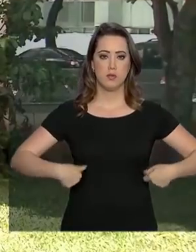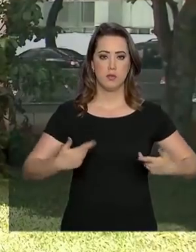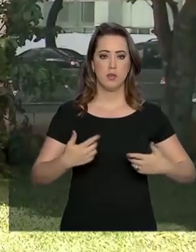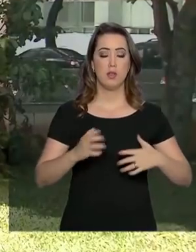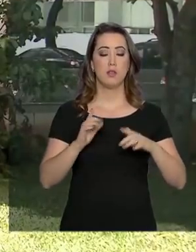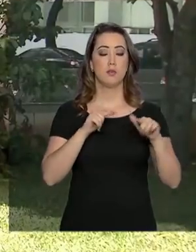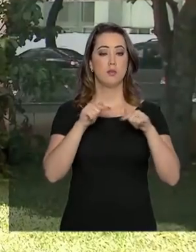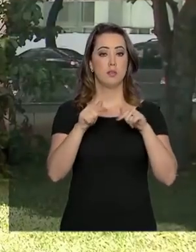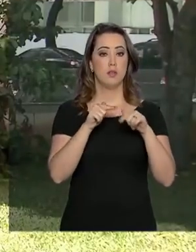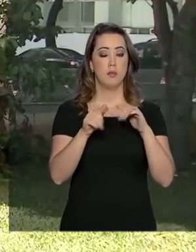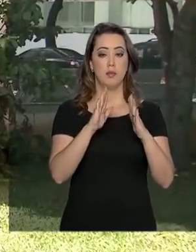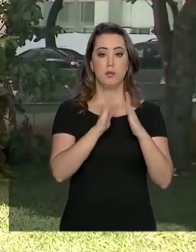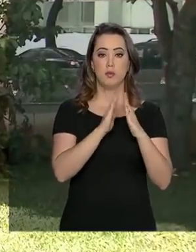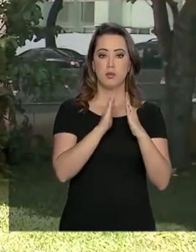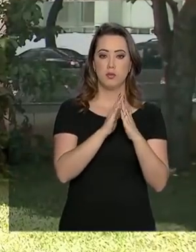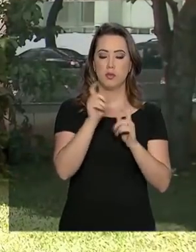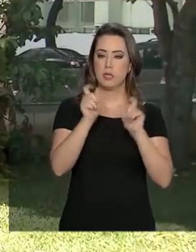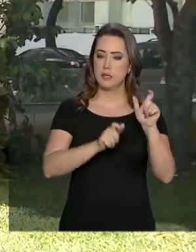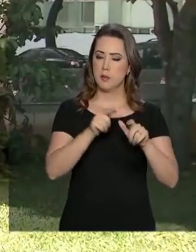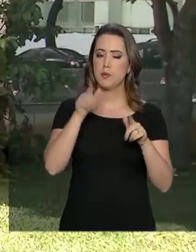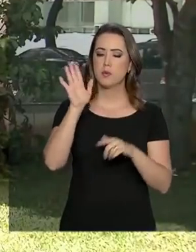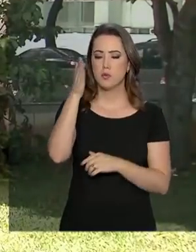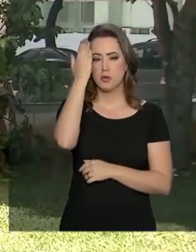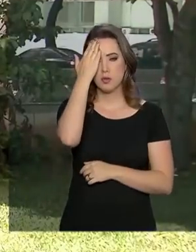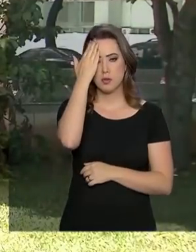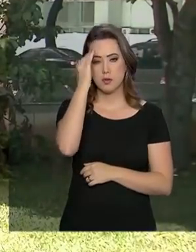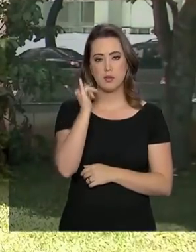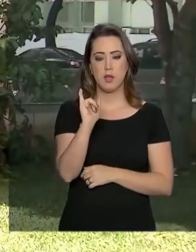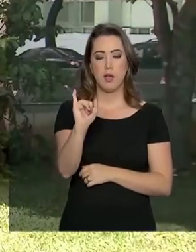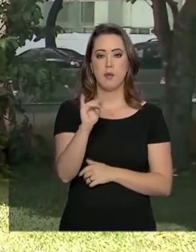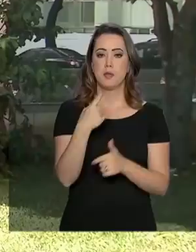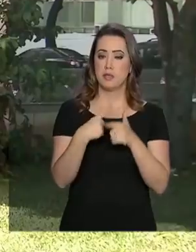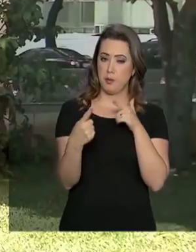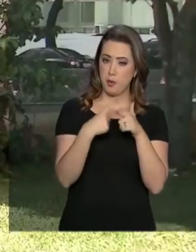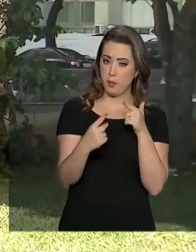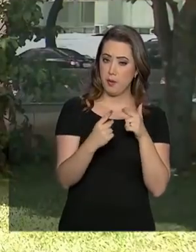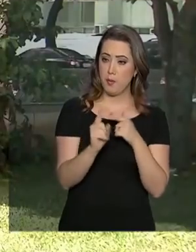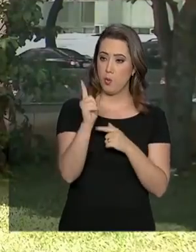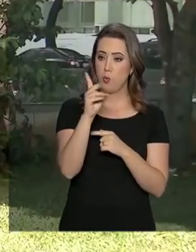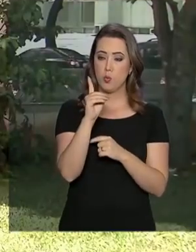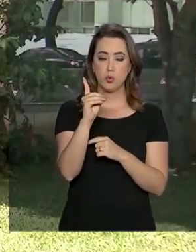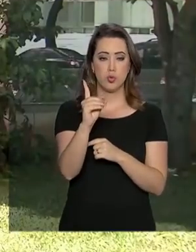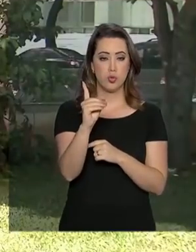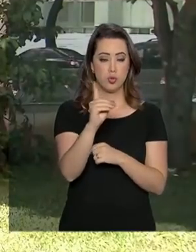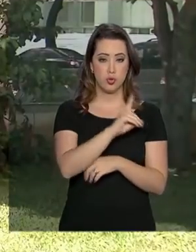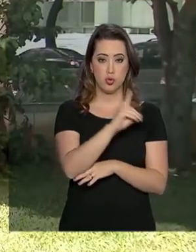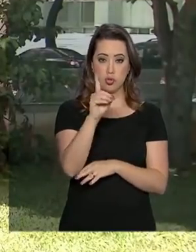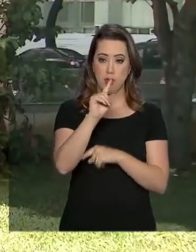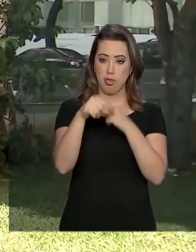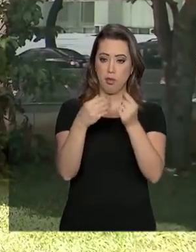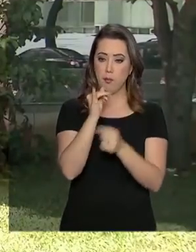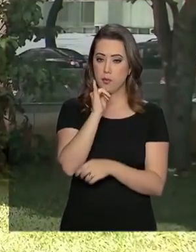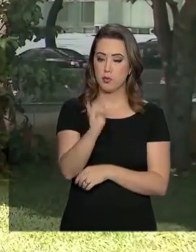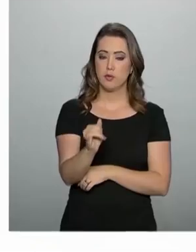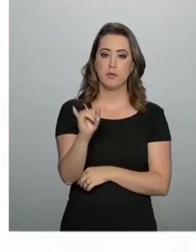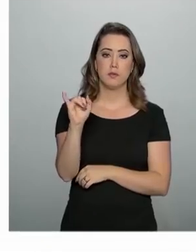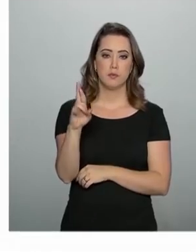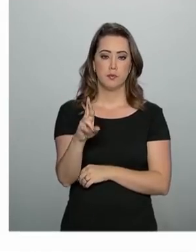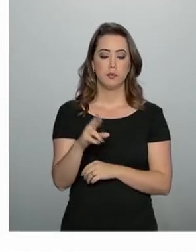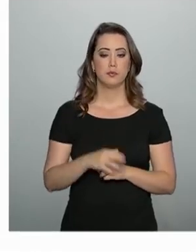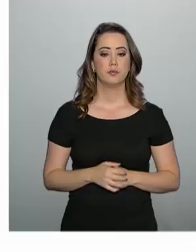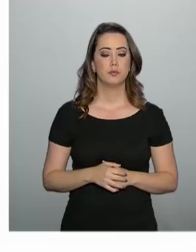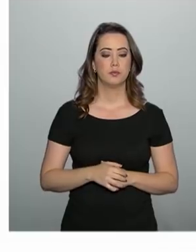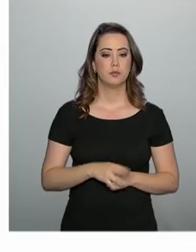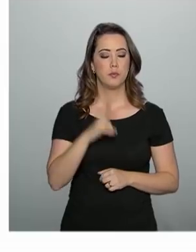empregados domésticos. E o contribuinte já vai saber se caiu na malha fina um dia depois de prestar contas com o Leão.